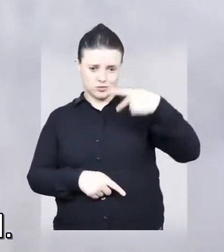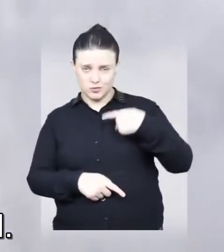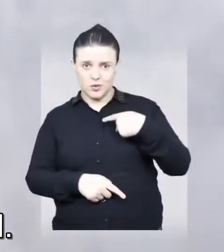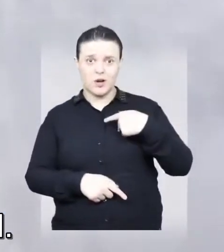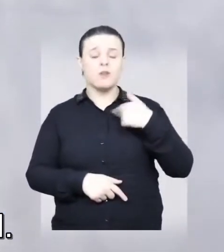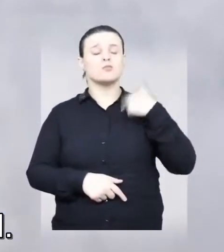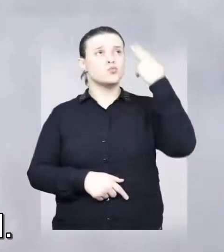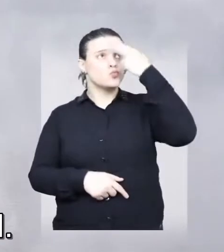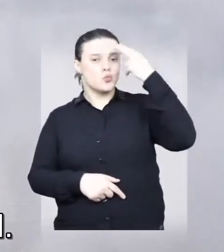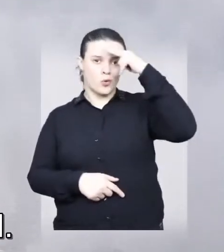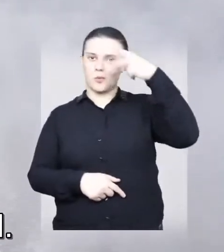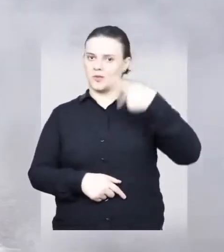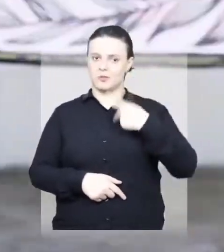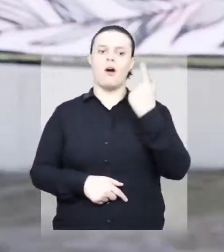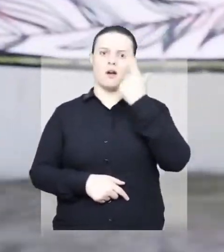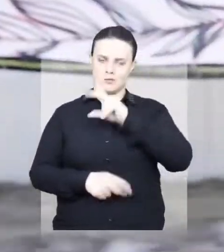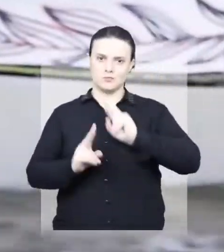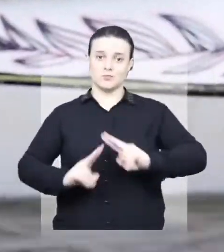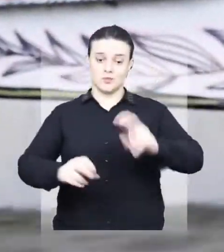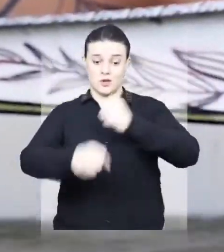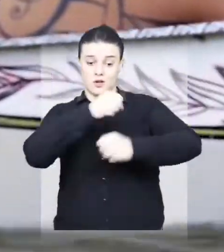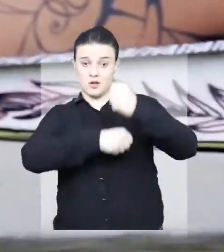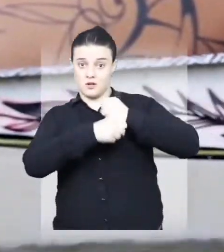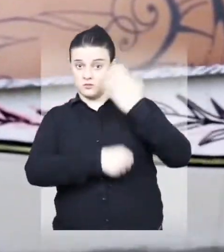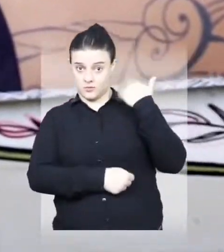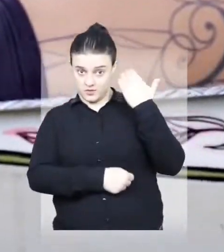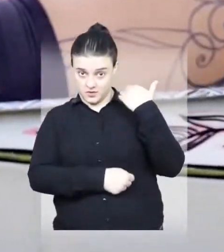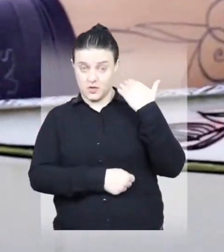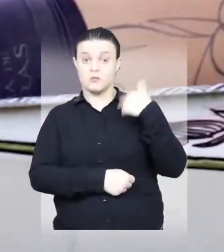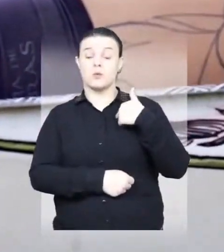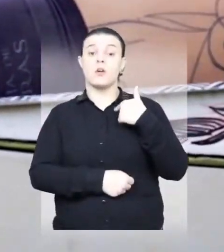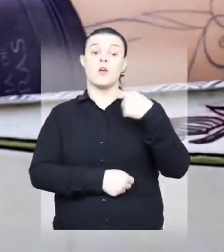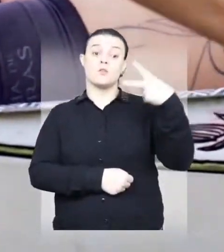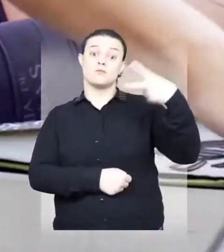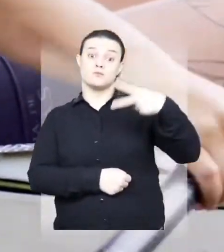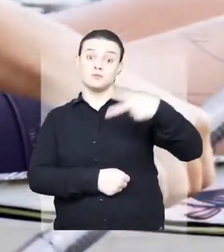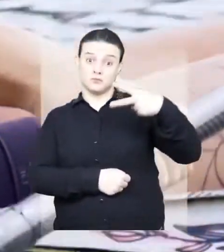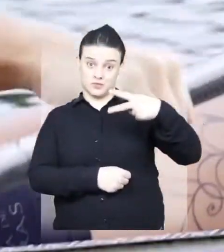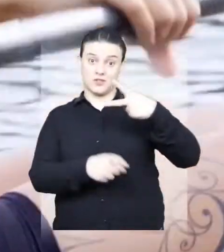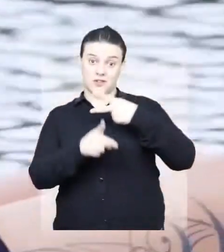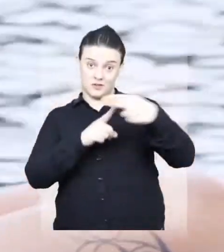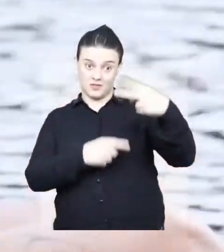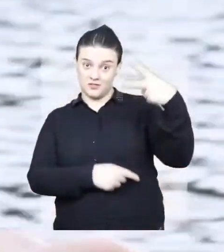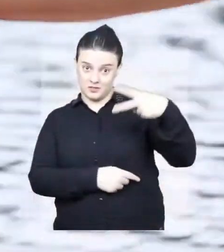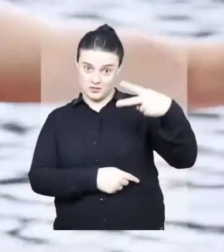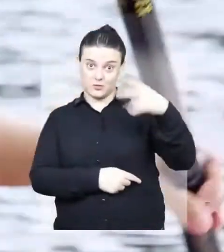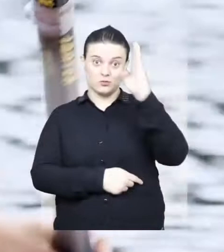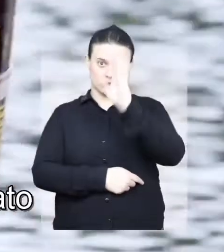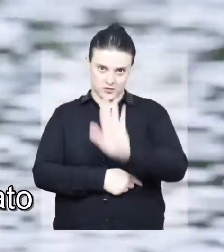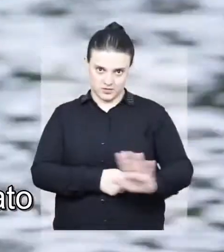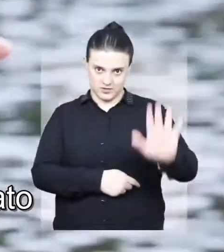é uma questão de sonho pessoal. E ano passado eu fui vice-campeã brasileira,